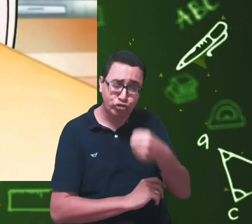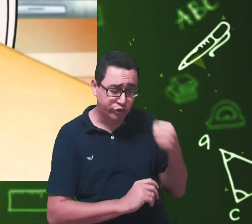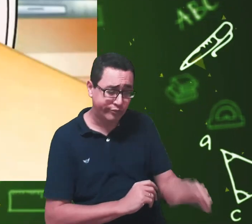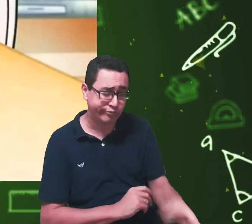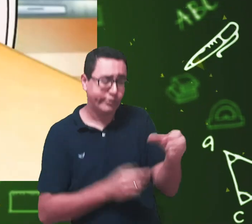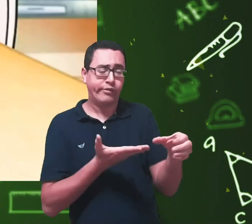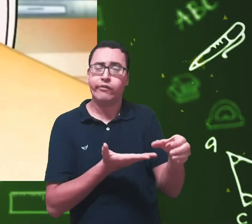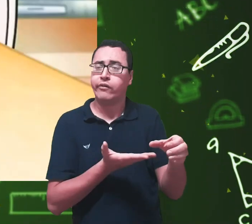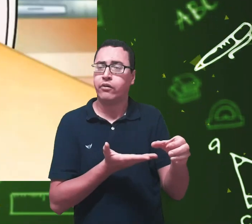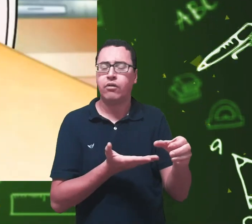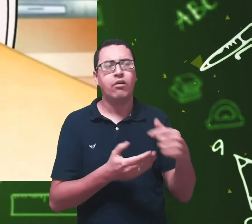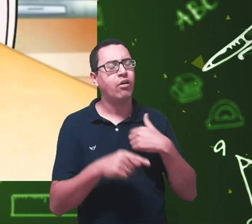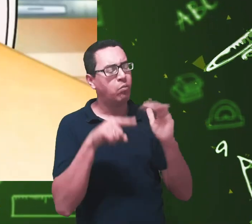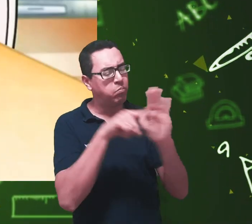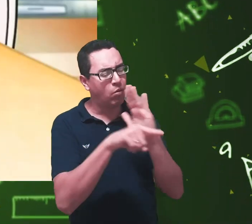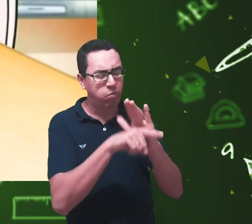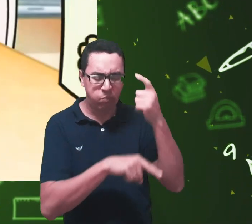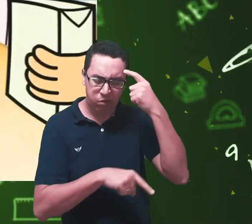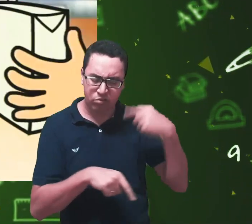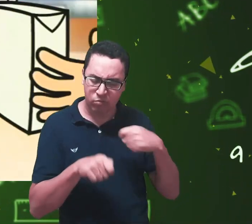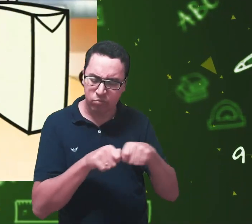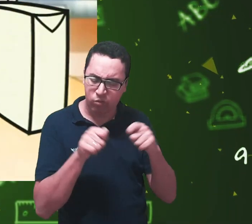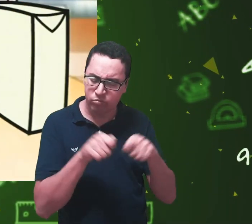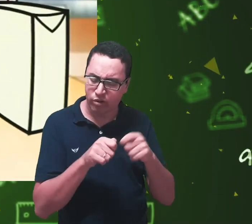Ninguém leva a sério as minhas perguntas.